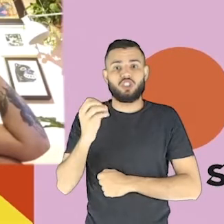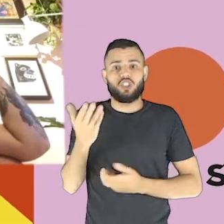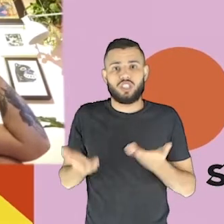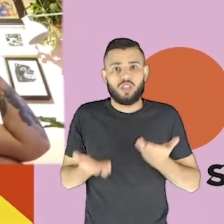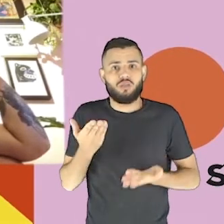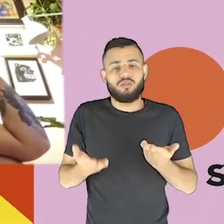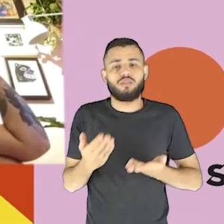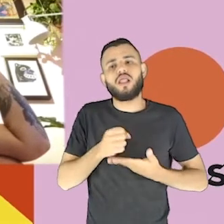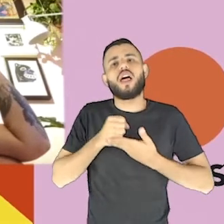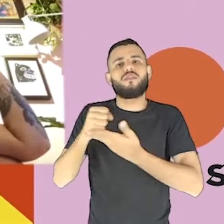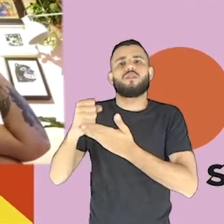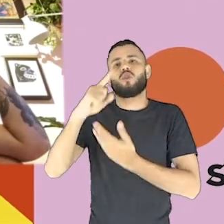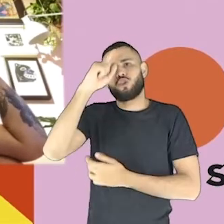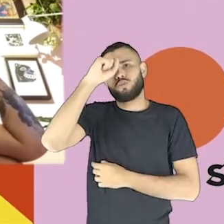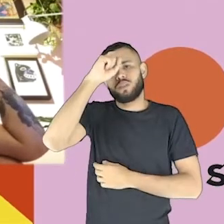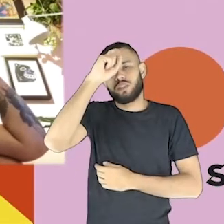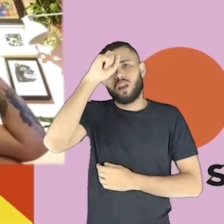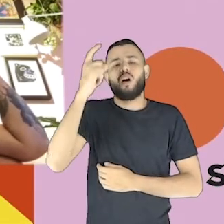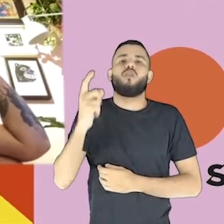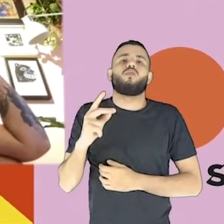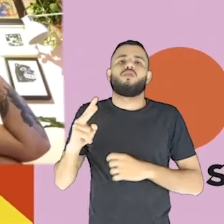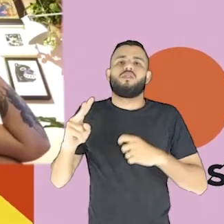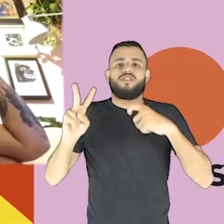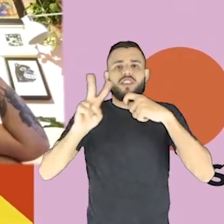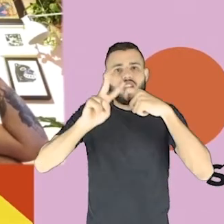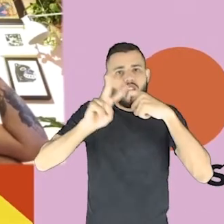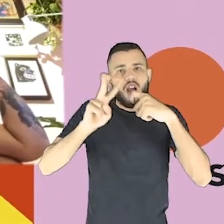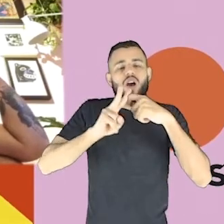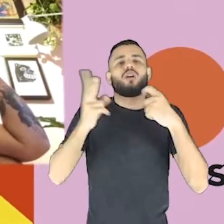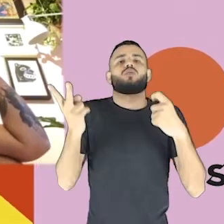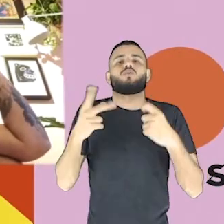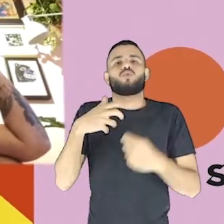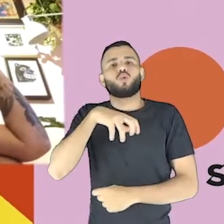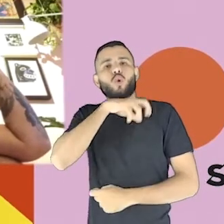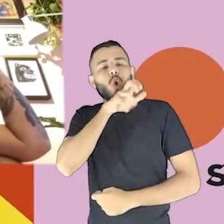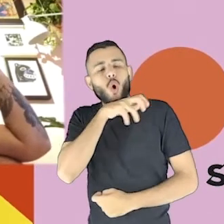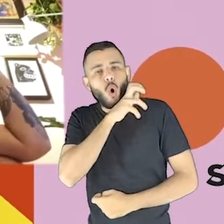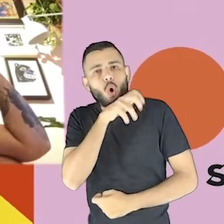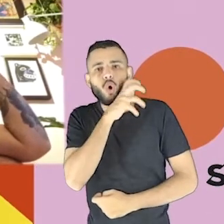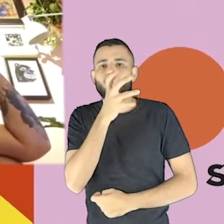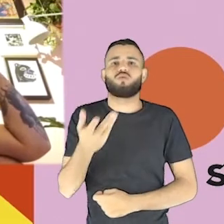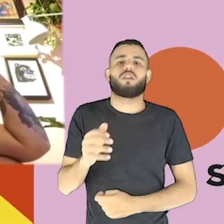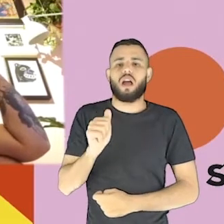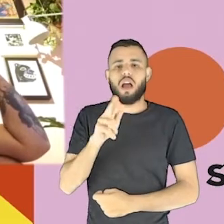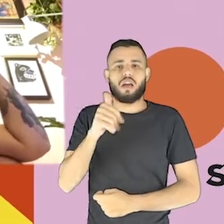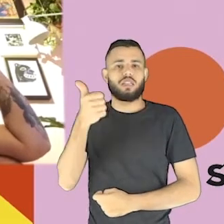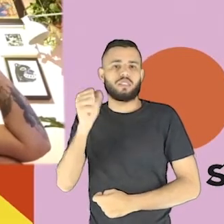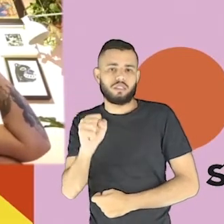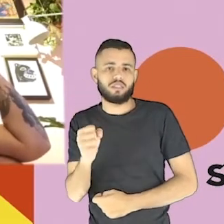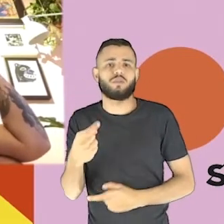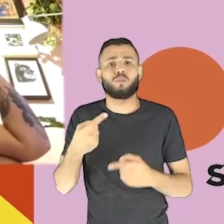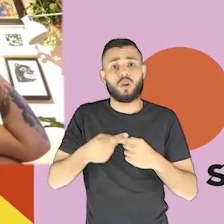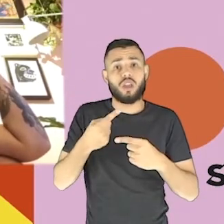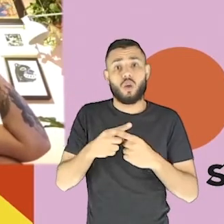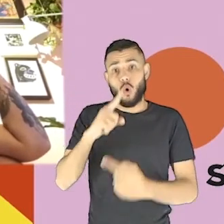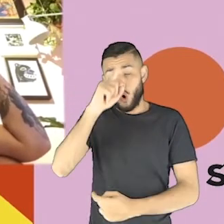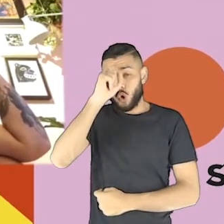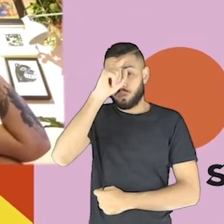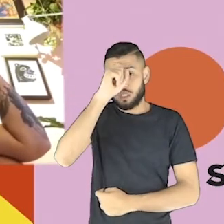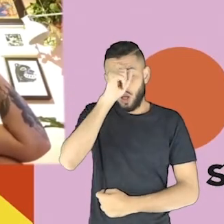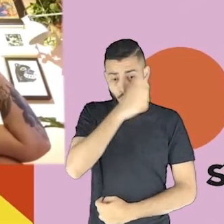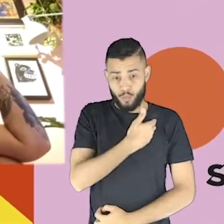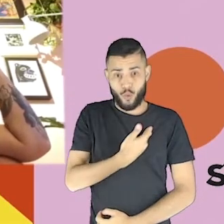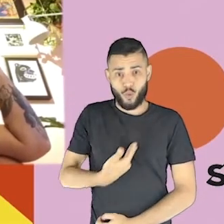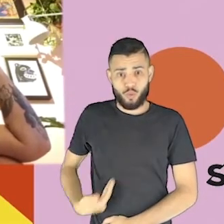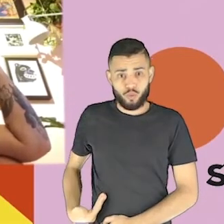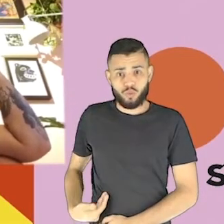ela é enviada para um hospital veterinário, ela é enviada para um zoológico, ela é enviada para um ARAS, porque não, os hospitais, né, a